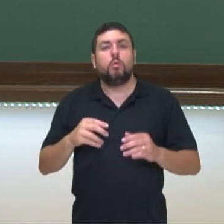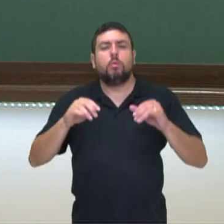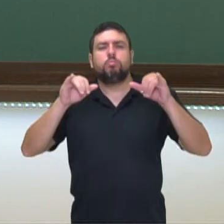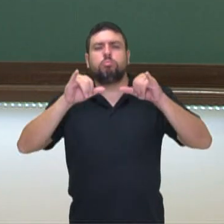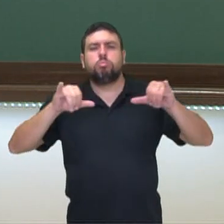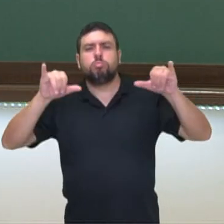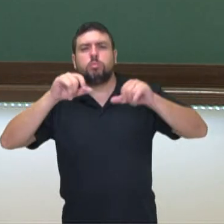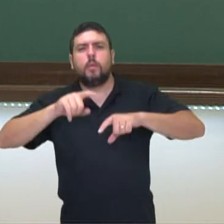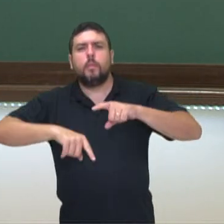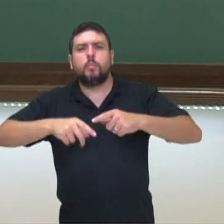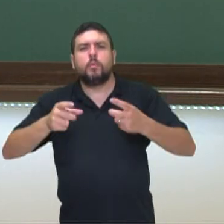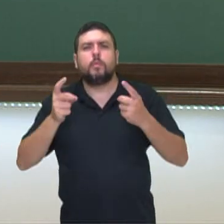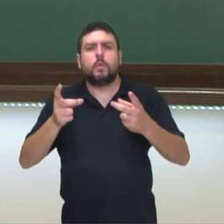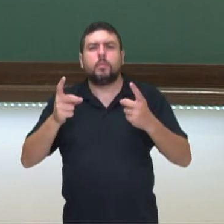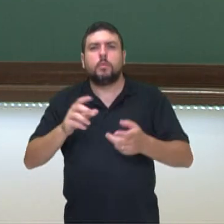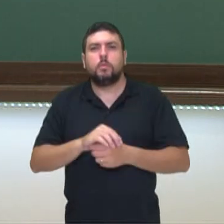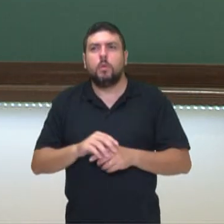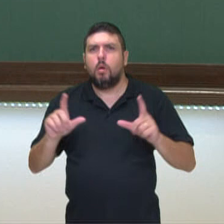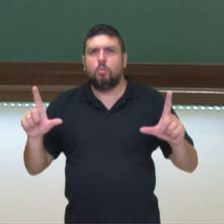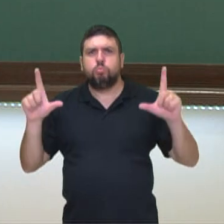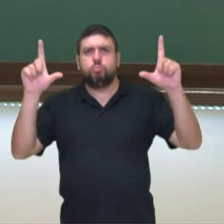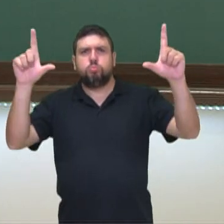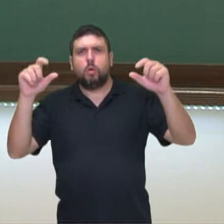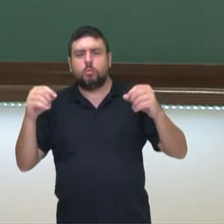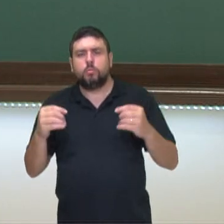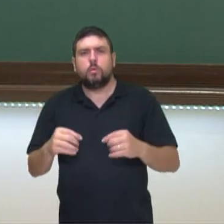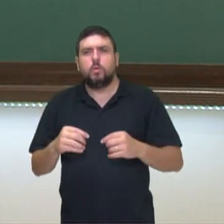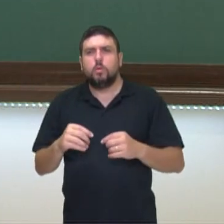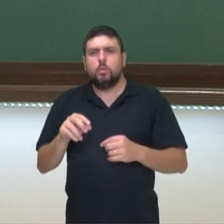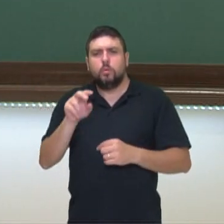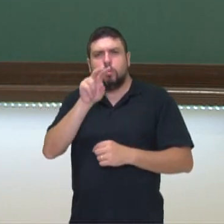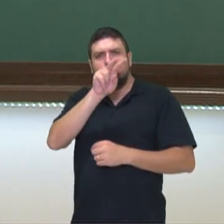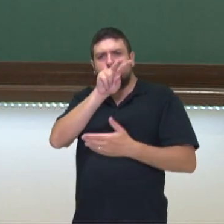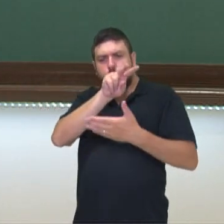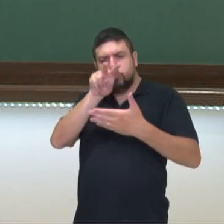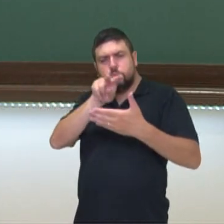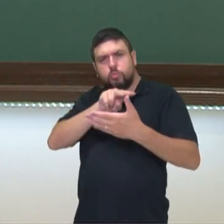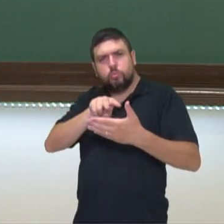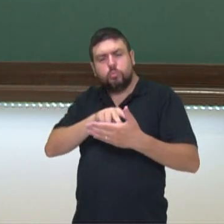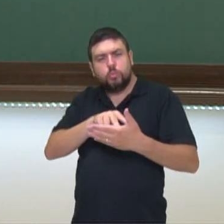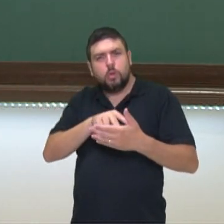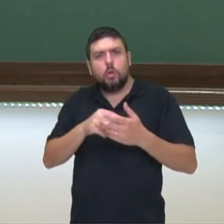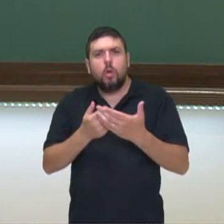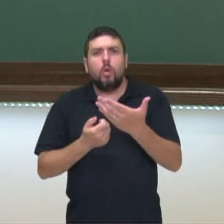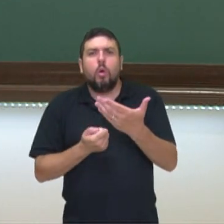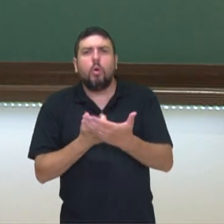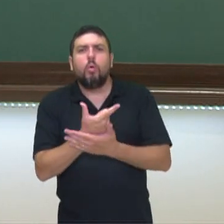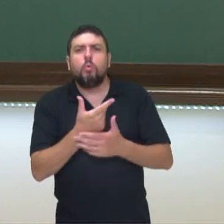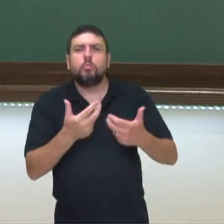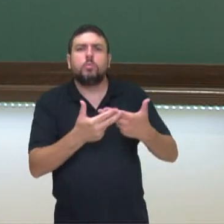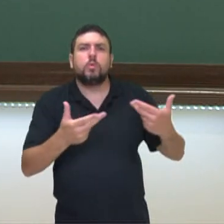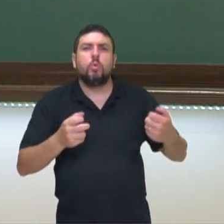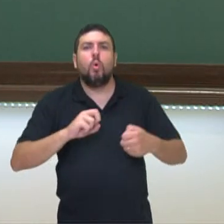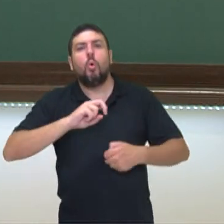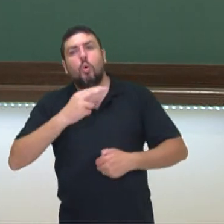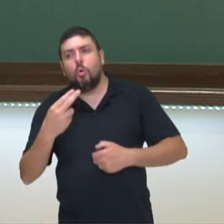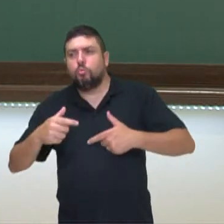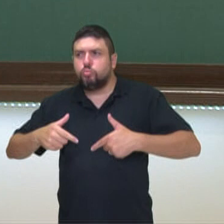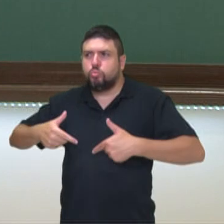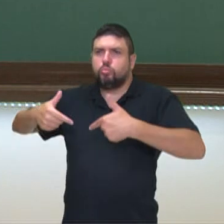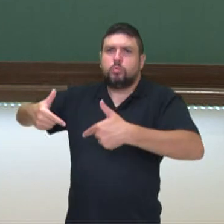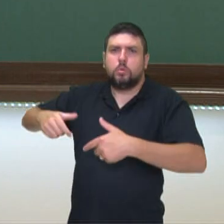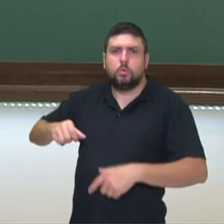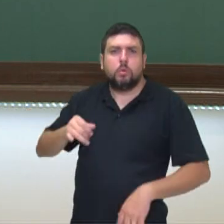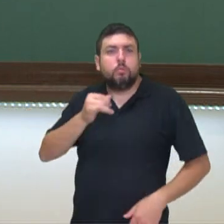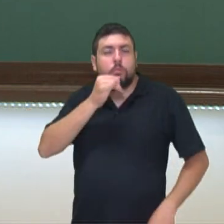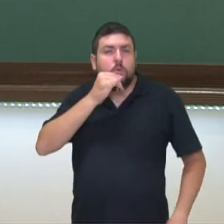tentar convencer o seu leitor a comprar um produto, comprar uma ideia ou realizar uma ação, se for uma ação